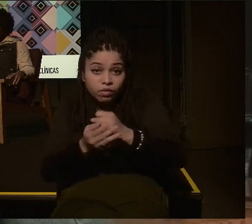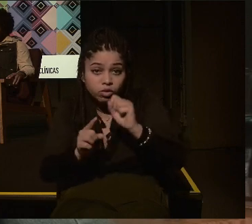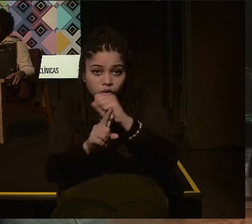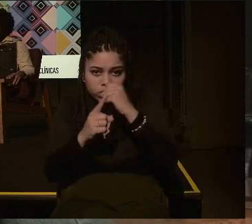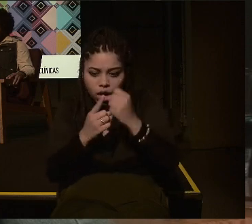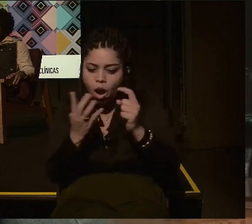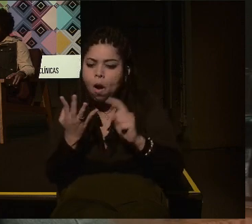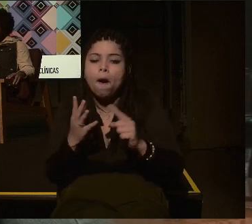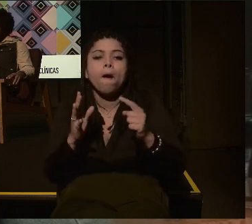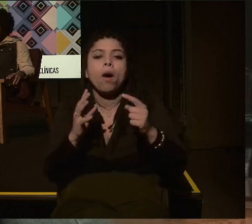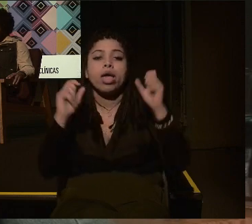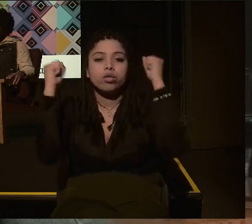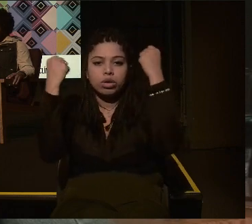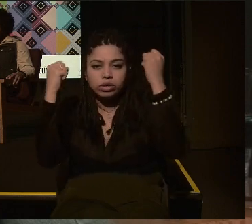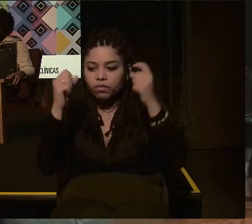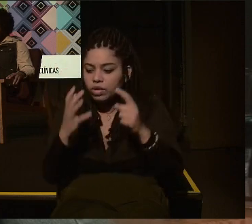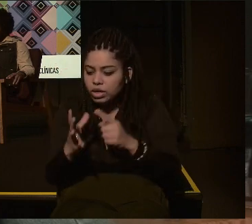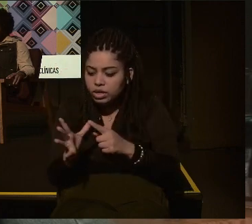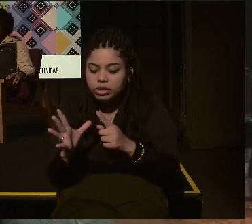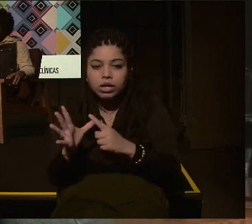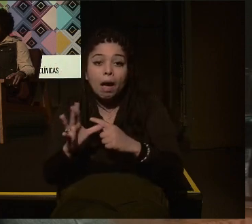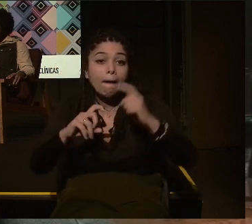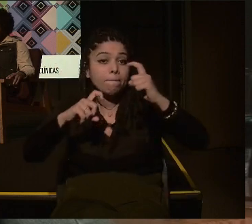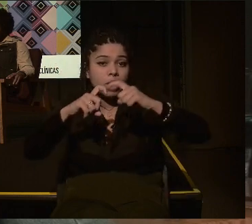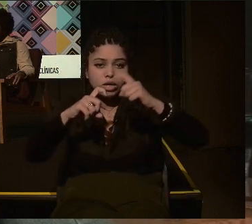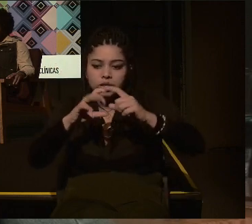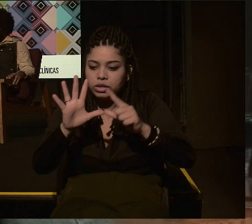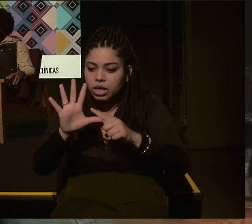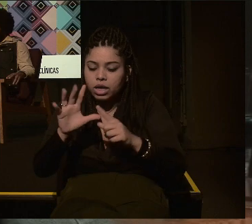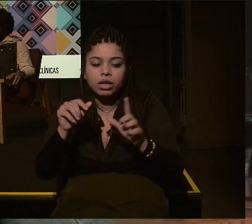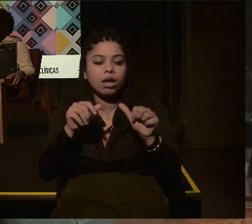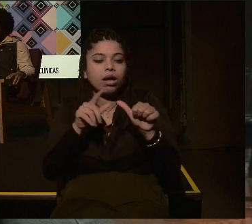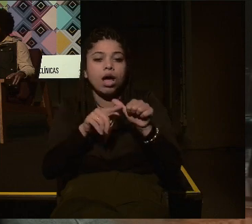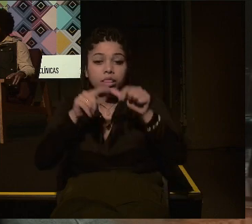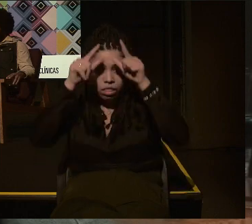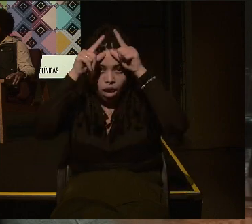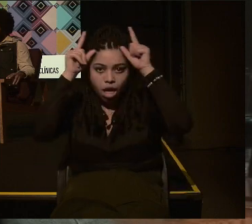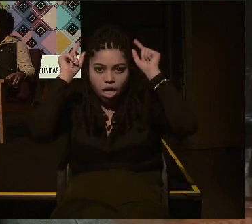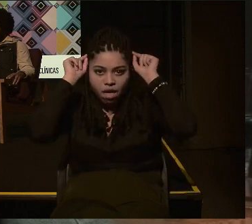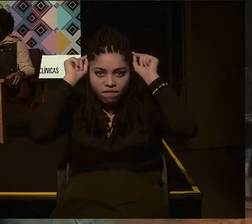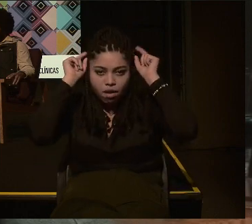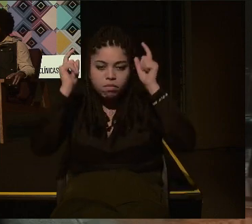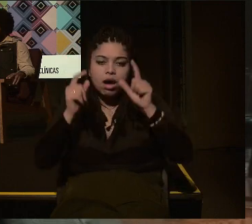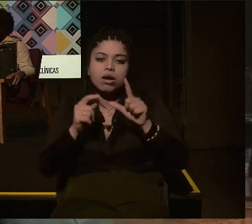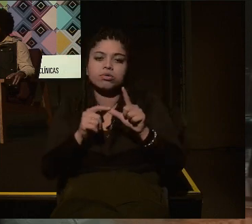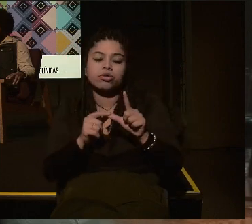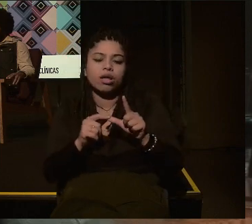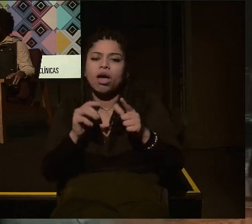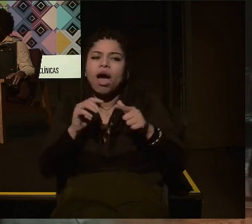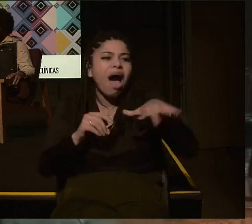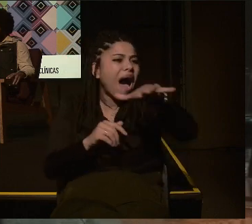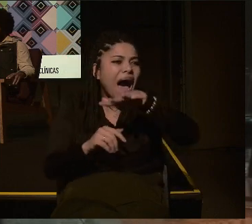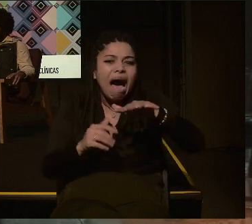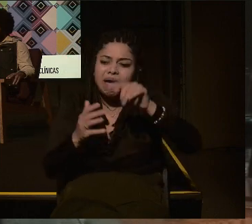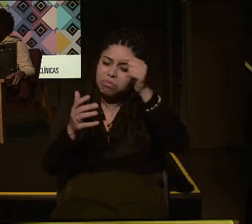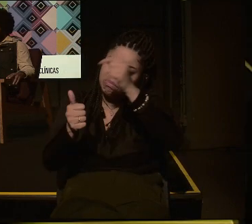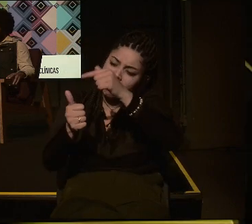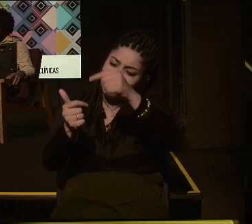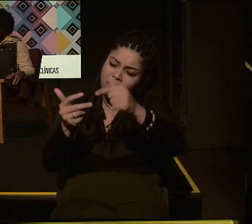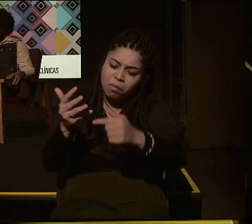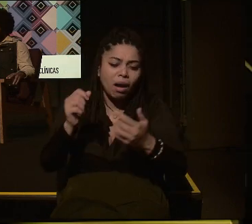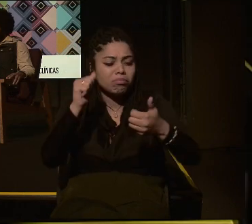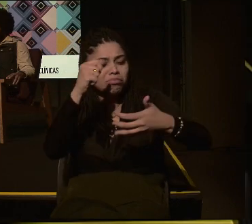da medicina, da enfermagem e de tantas outras áreas